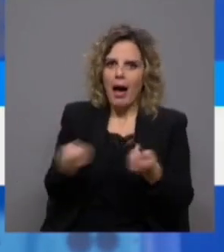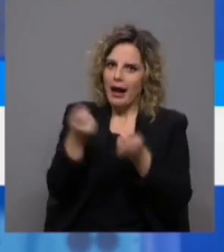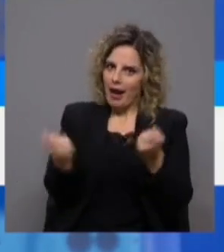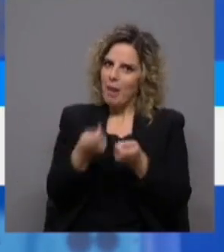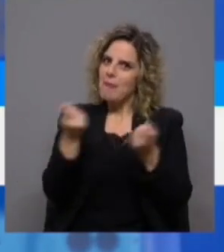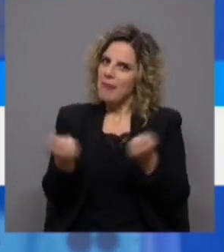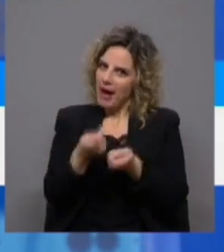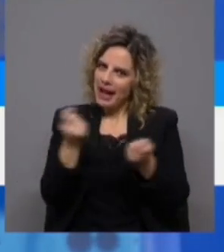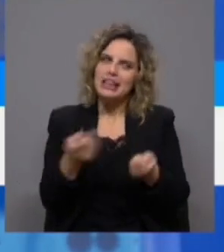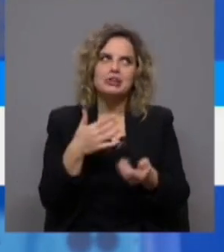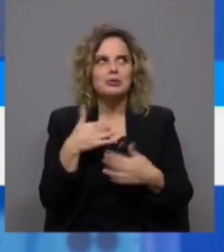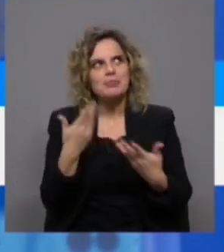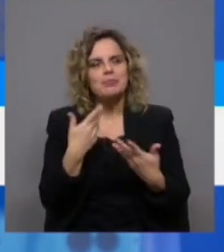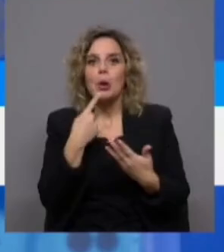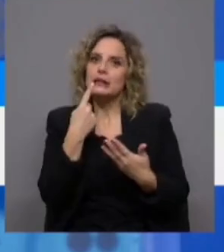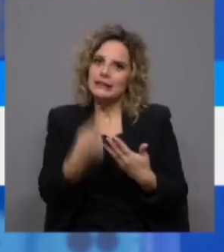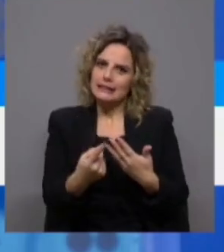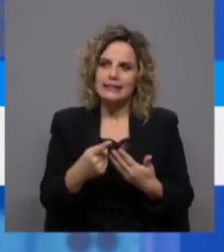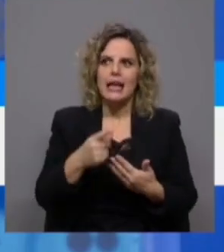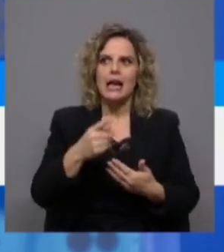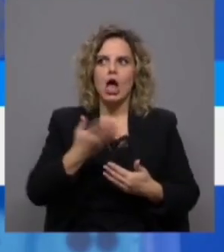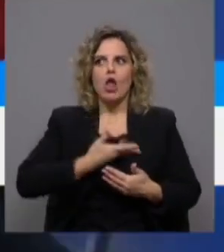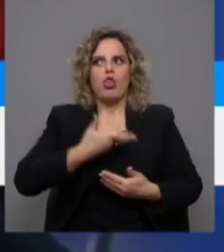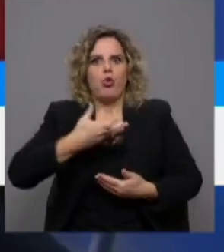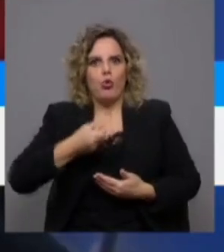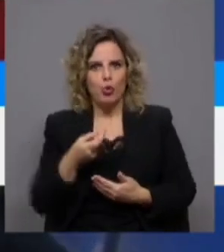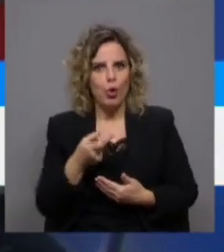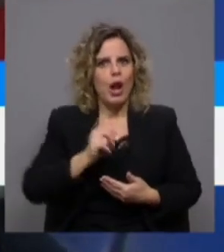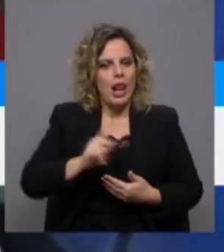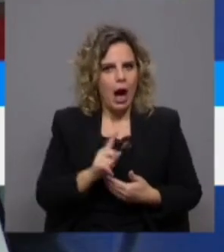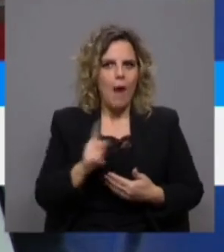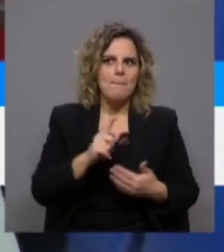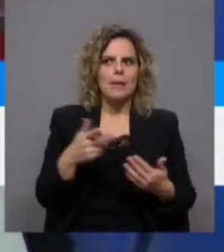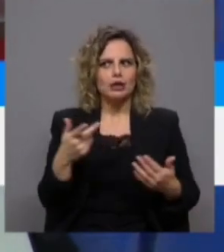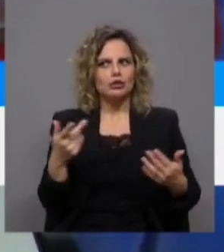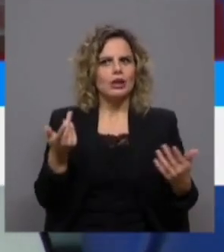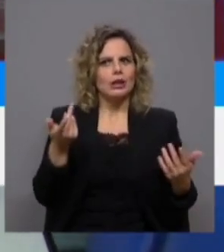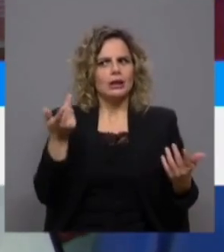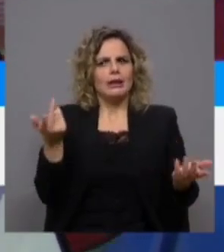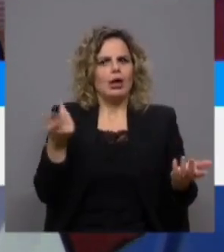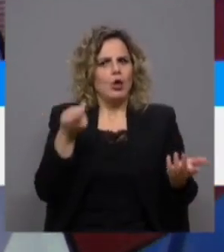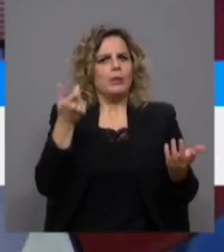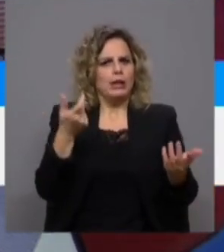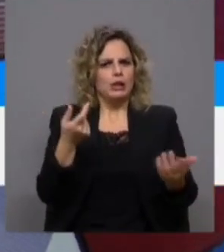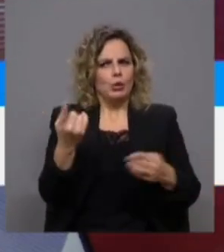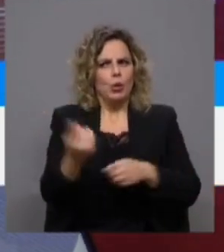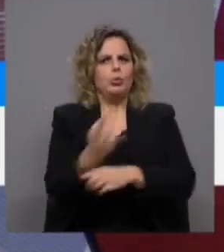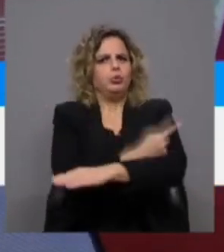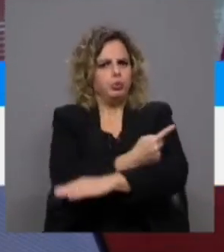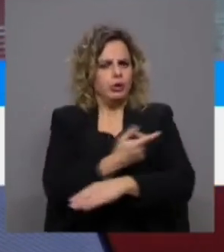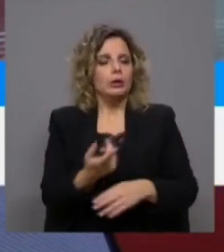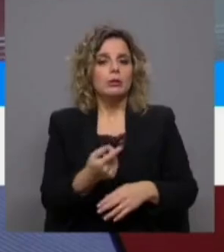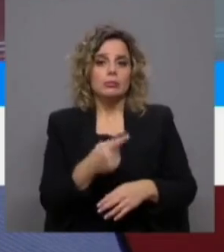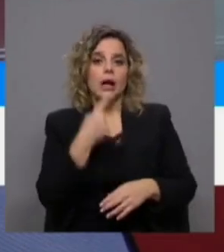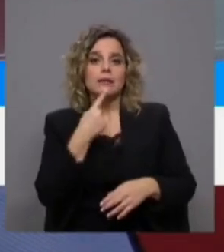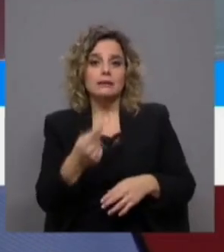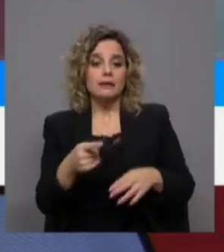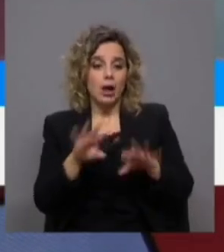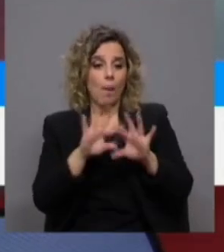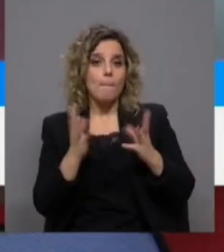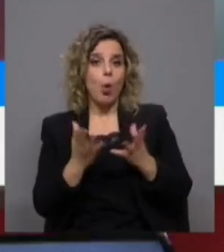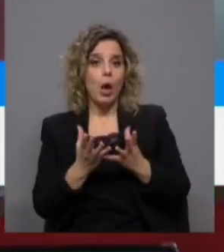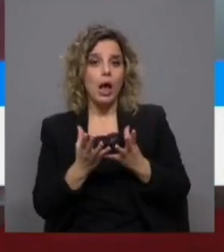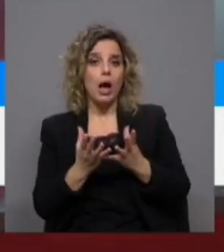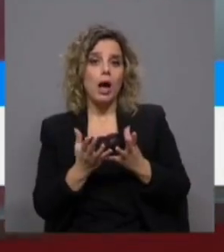muito onde é que se faz multi soberanos o negócio eu vou tá dizer quando é que eu vou aparecer é que eu vou dizer que era uma bolha